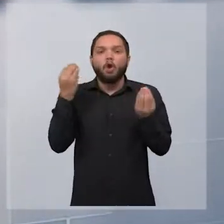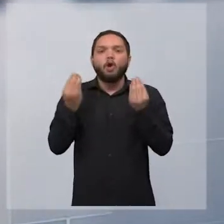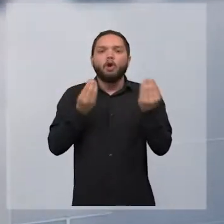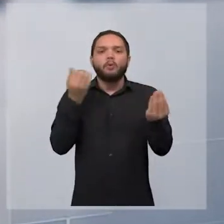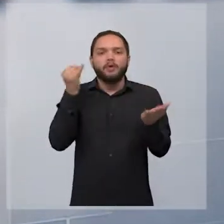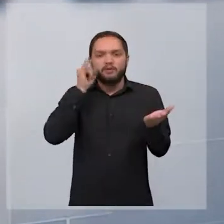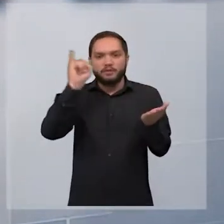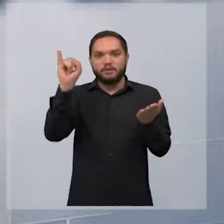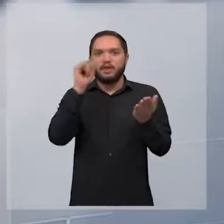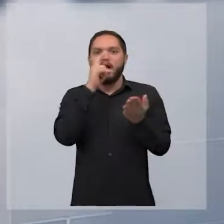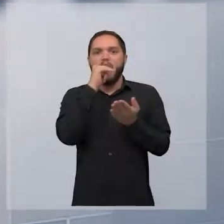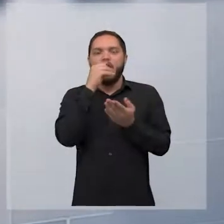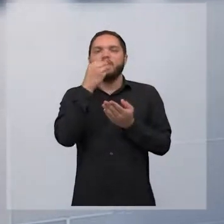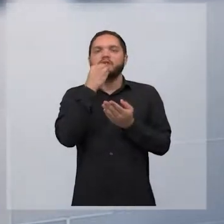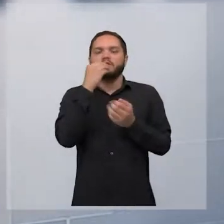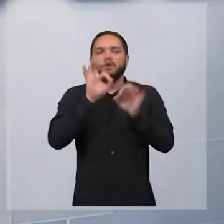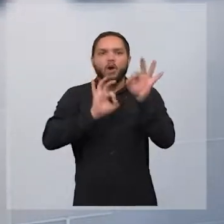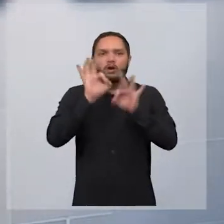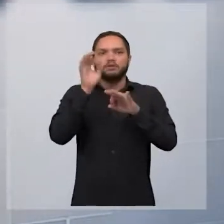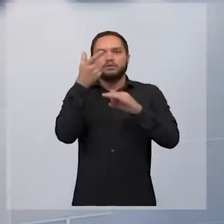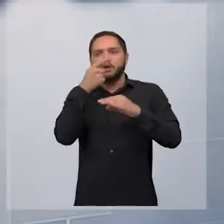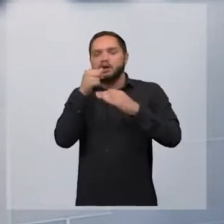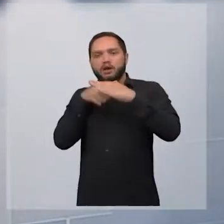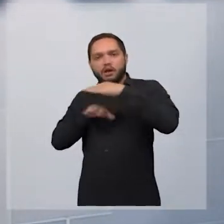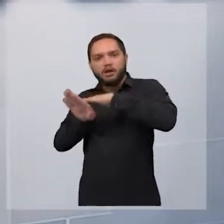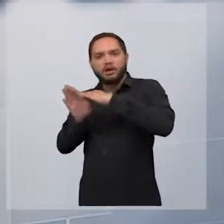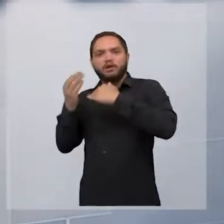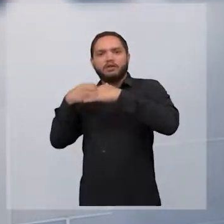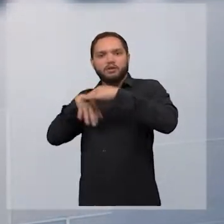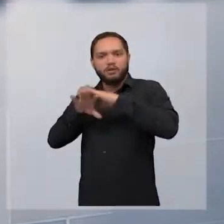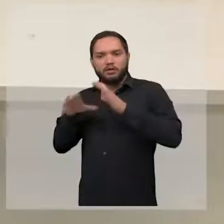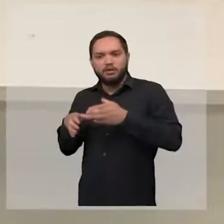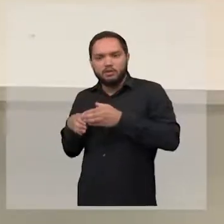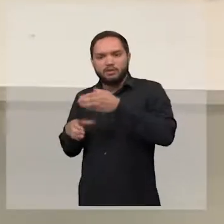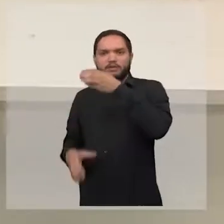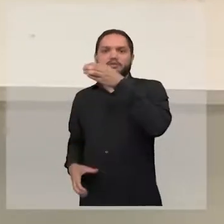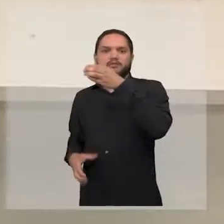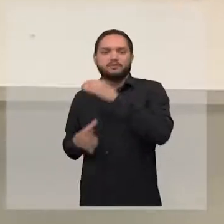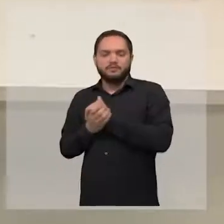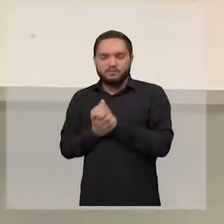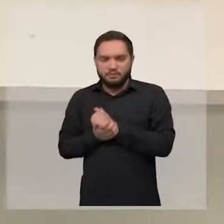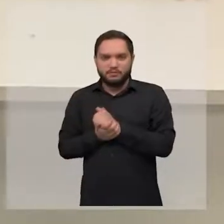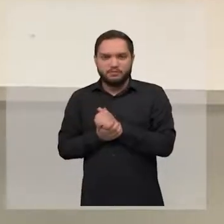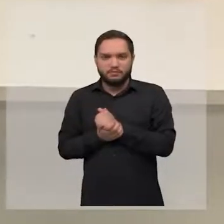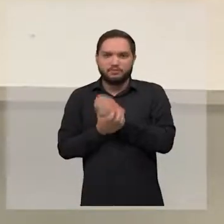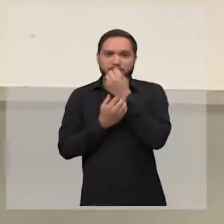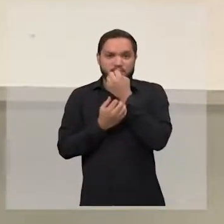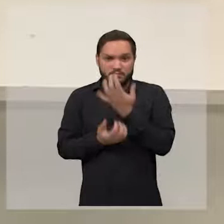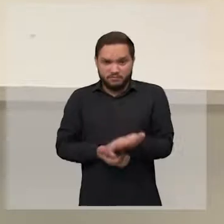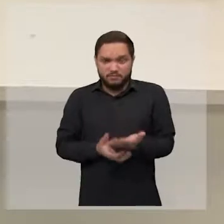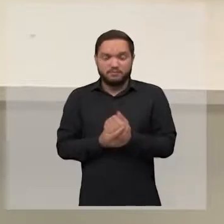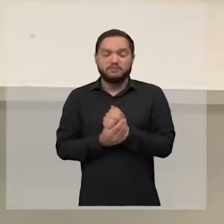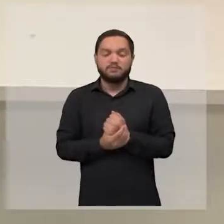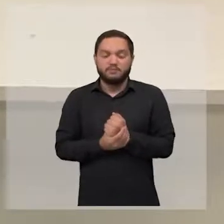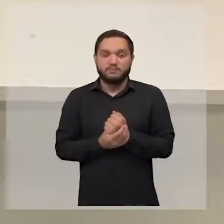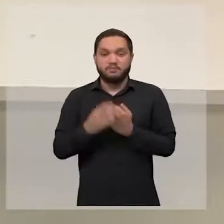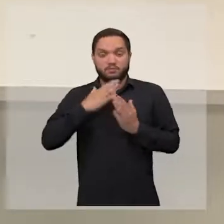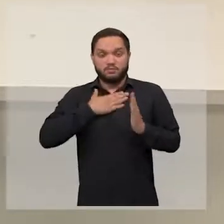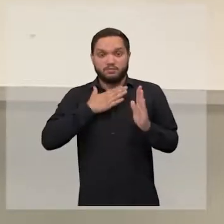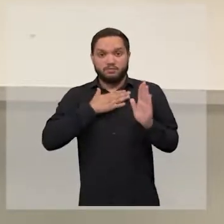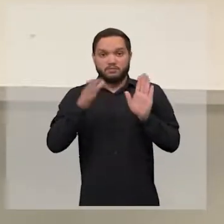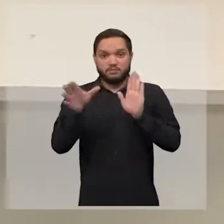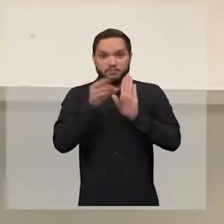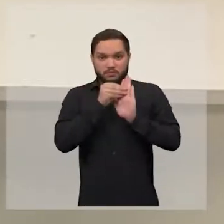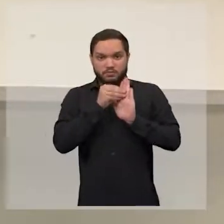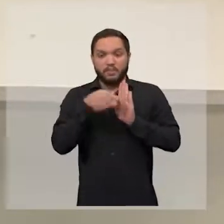água, bote ela numa cisterna. Aí é o segundo benefício e mais importante, né? A minha emenda que está do ambiente natural é que a